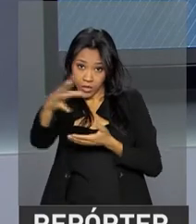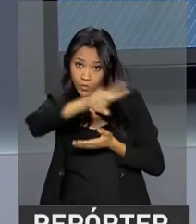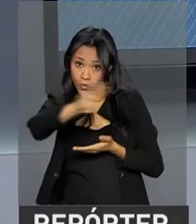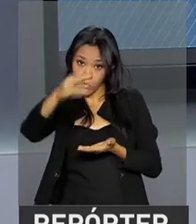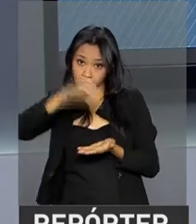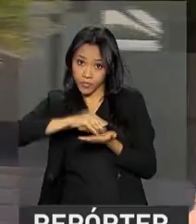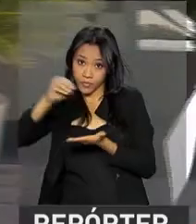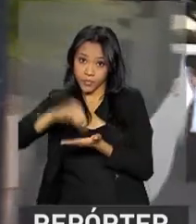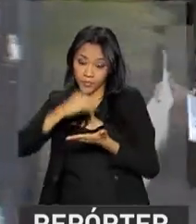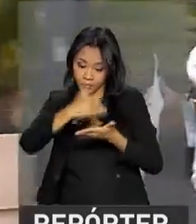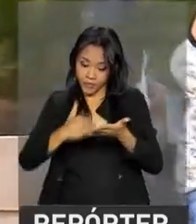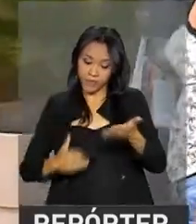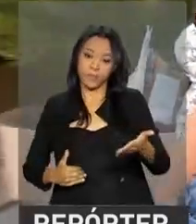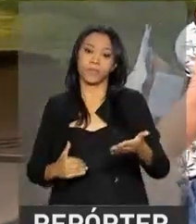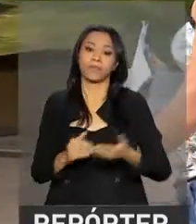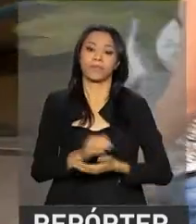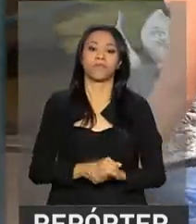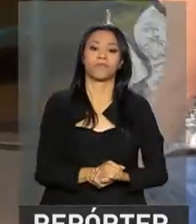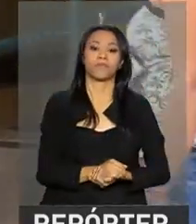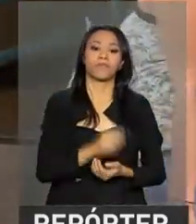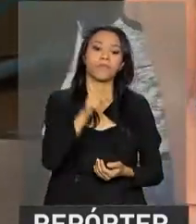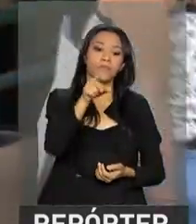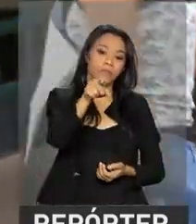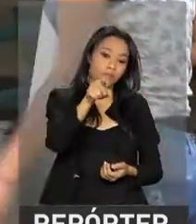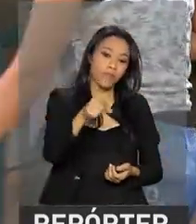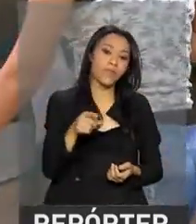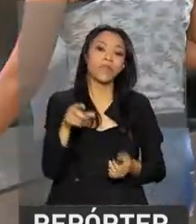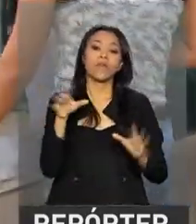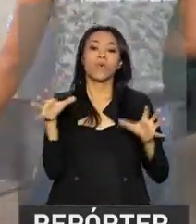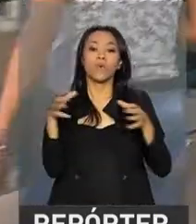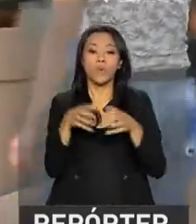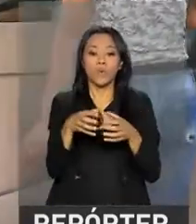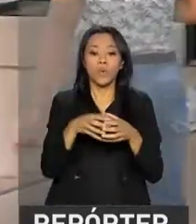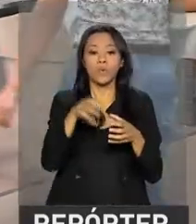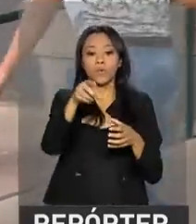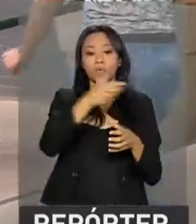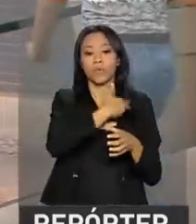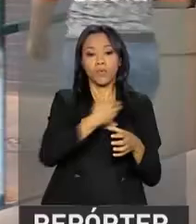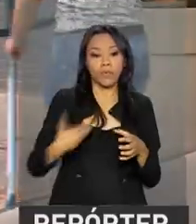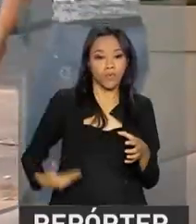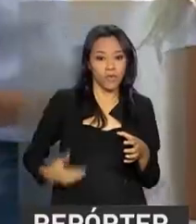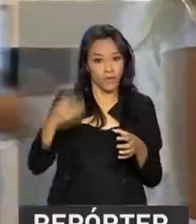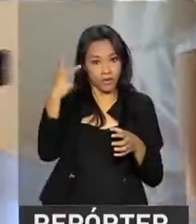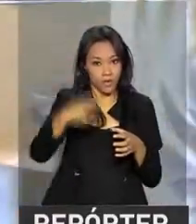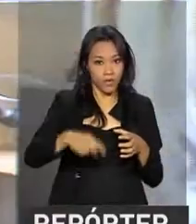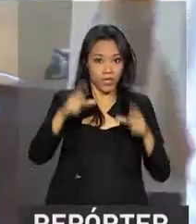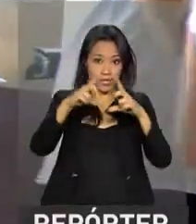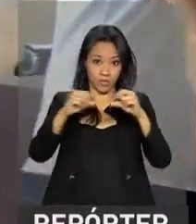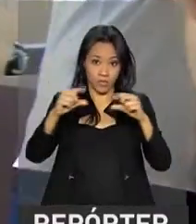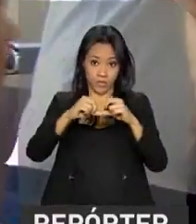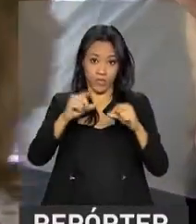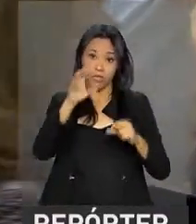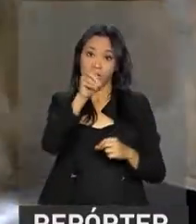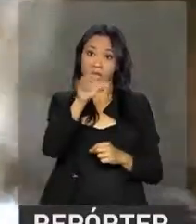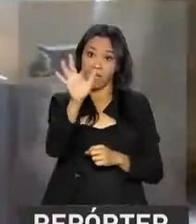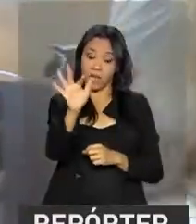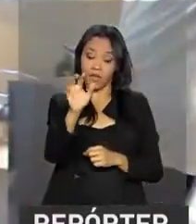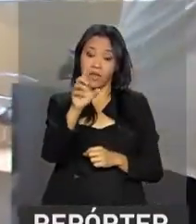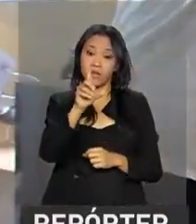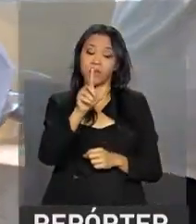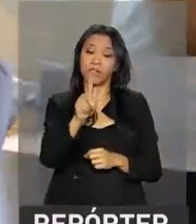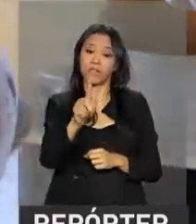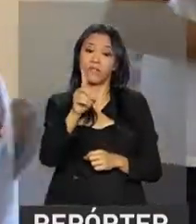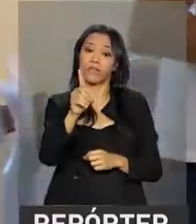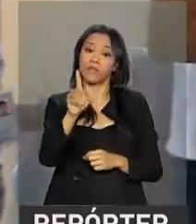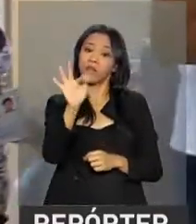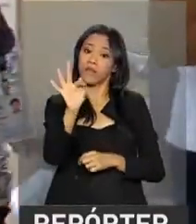cadastrados. As equipes do Ministério do Turismo e do Governo do Distrito Federal visitaram logo cedo hotéis